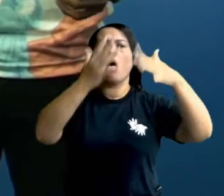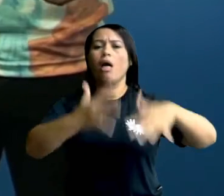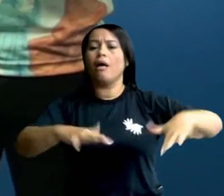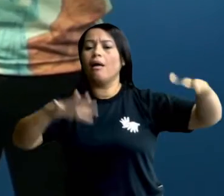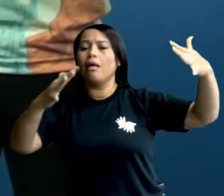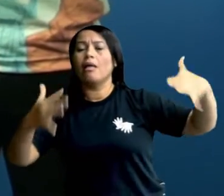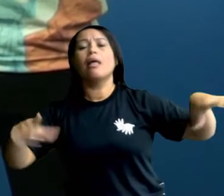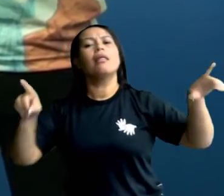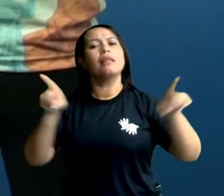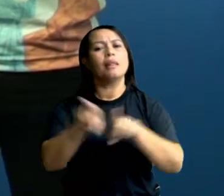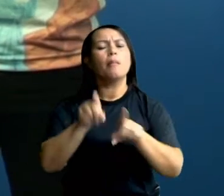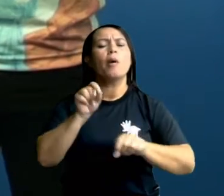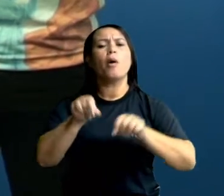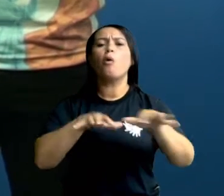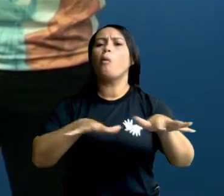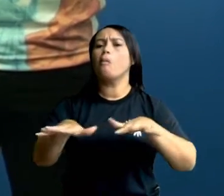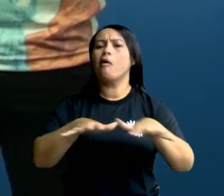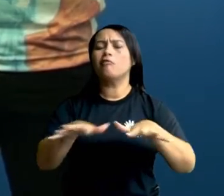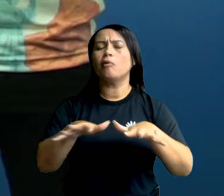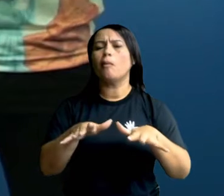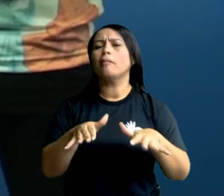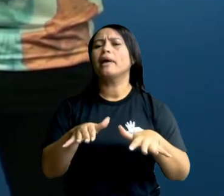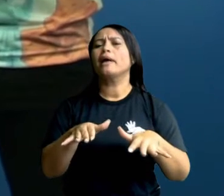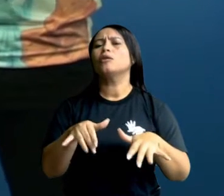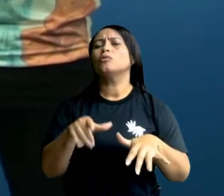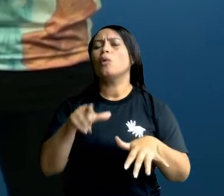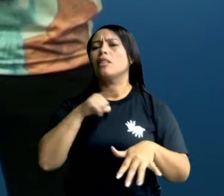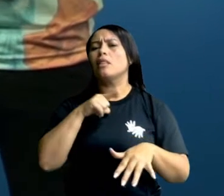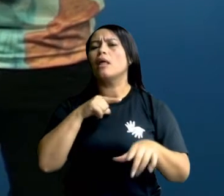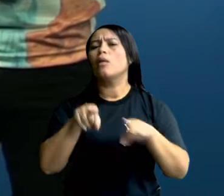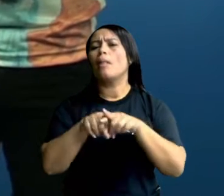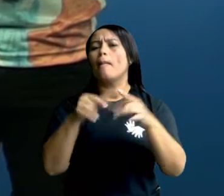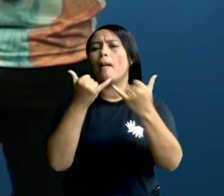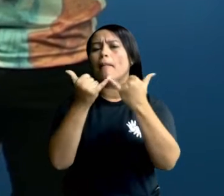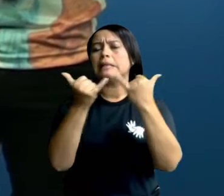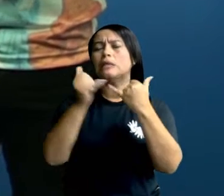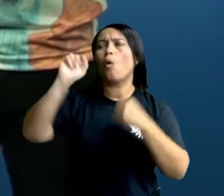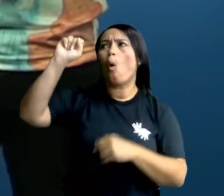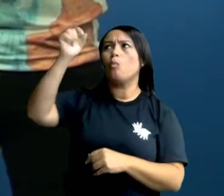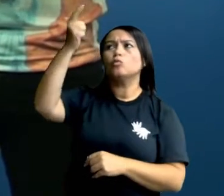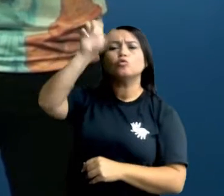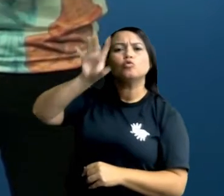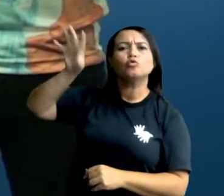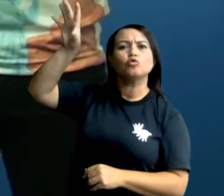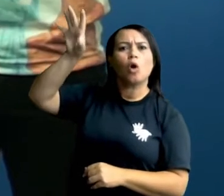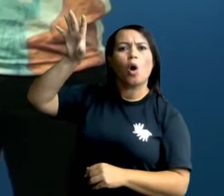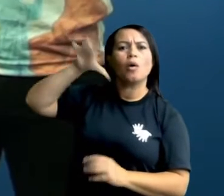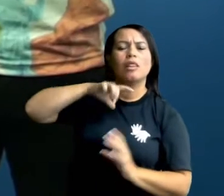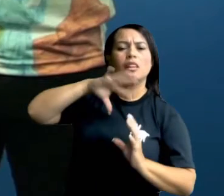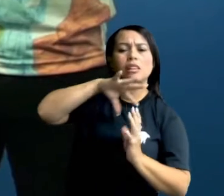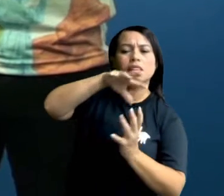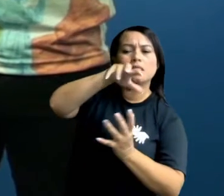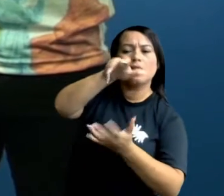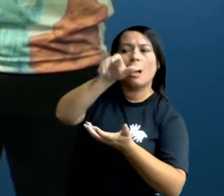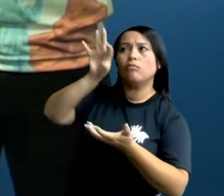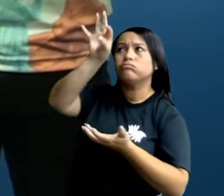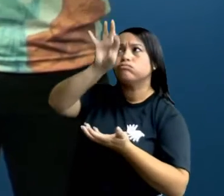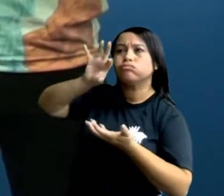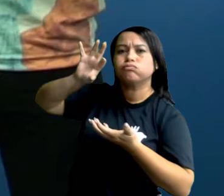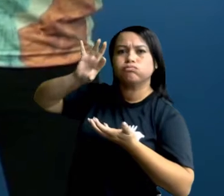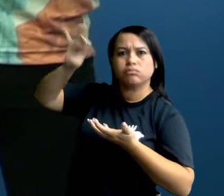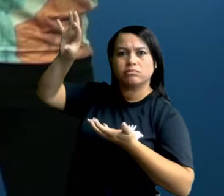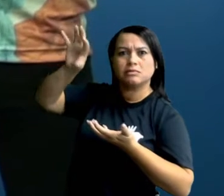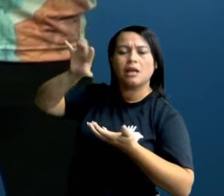e também o movimento aparente que a gente costuma falar, né, que o Sol faz em torno da Terra. Então, o movimento de